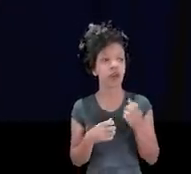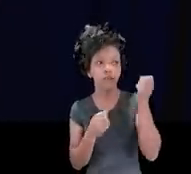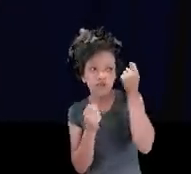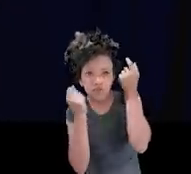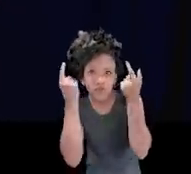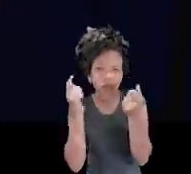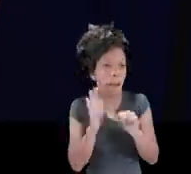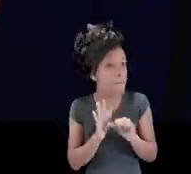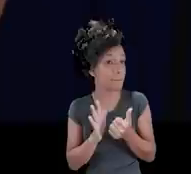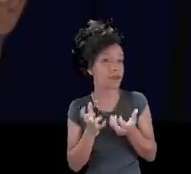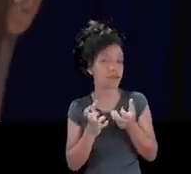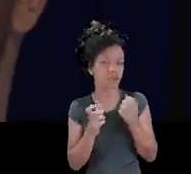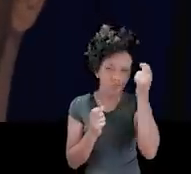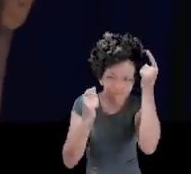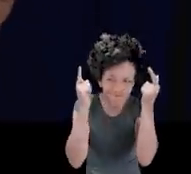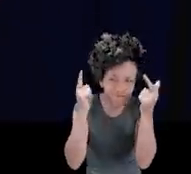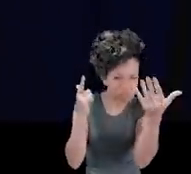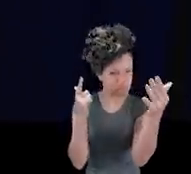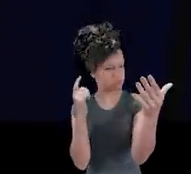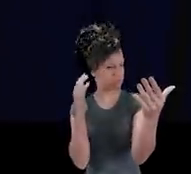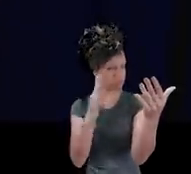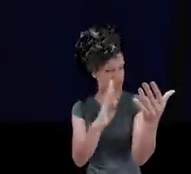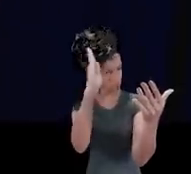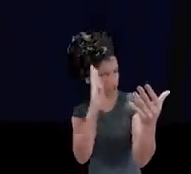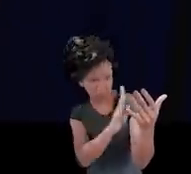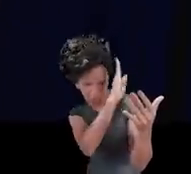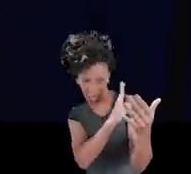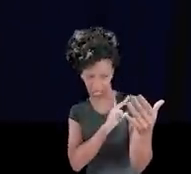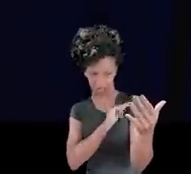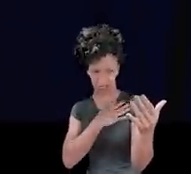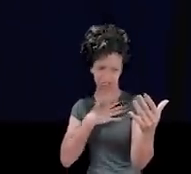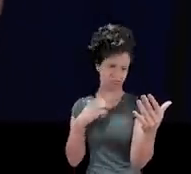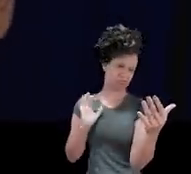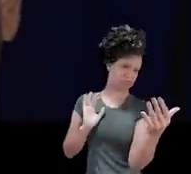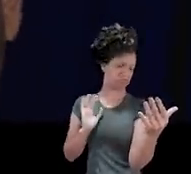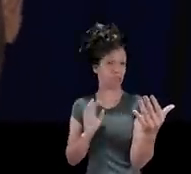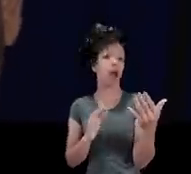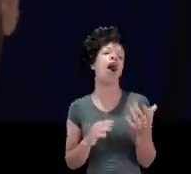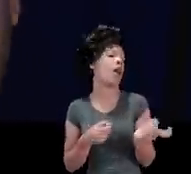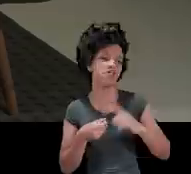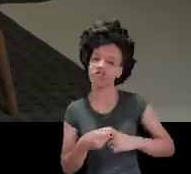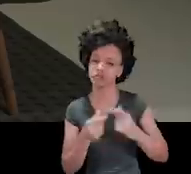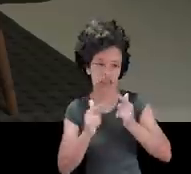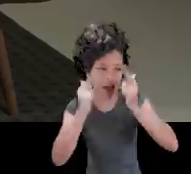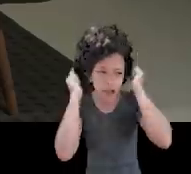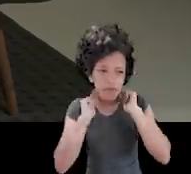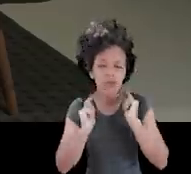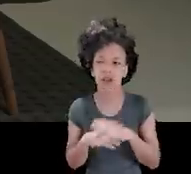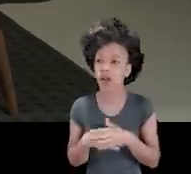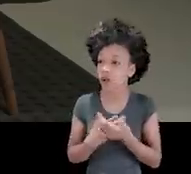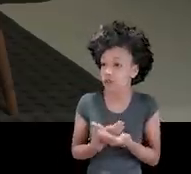pouquinho, a primeira vez que eu fui querer deixar, eu falei, eu tava com umas entradinhas também já. Sim. Aí eu falei, aí eu já voltei a raspar. Quer dizer, você